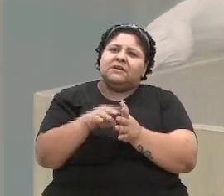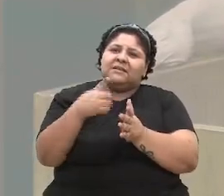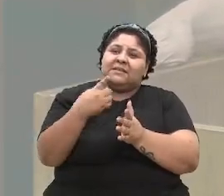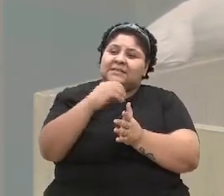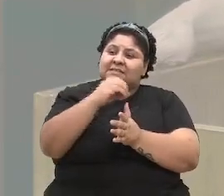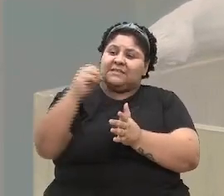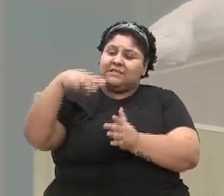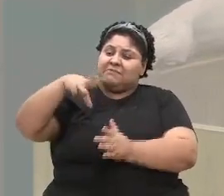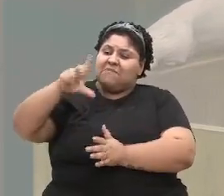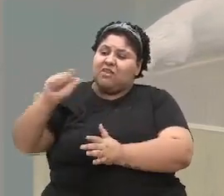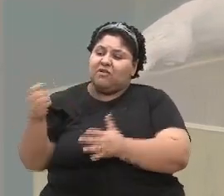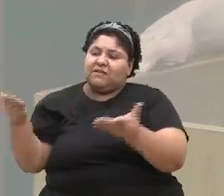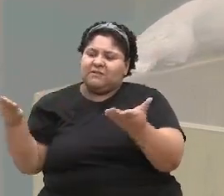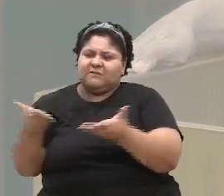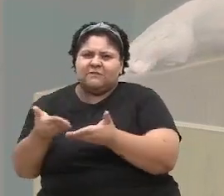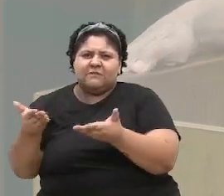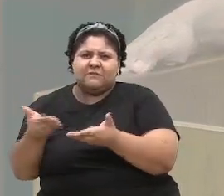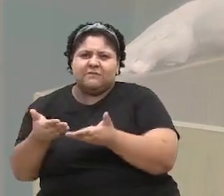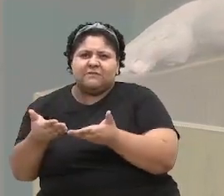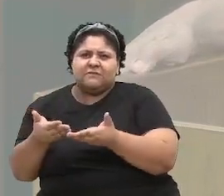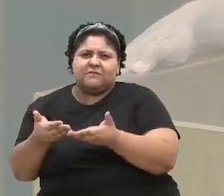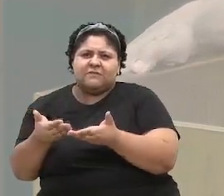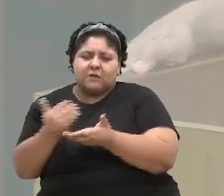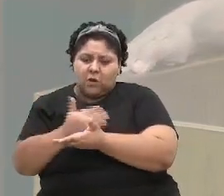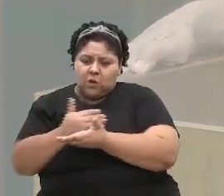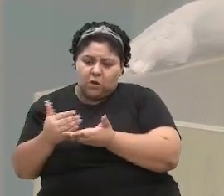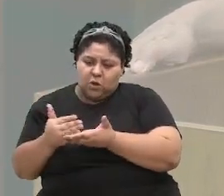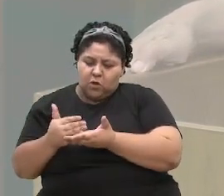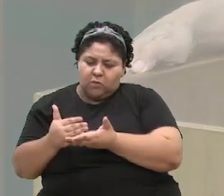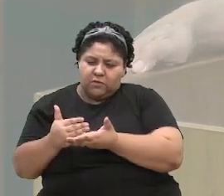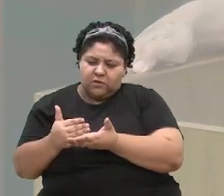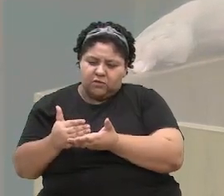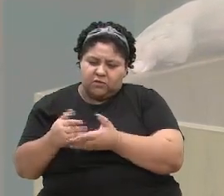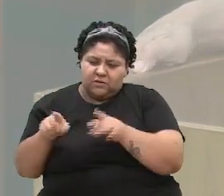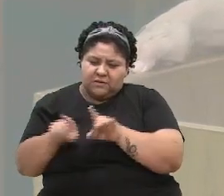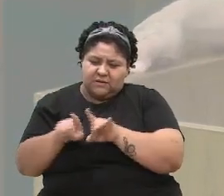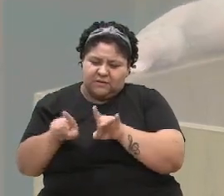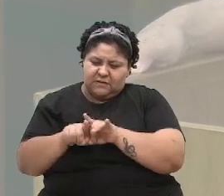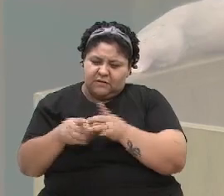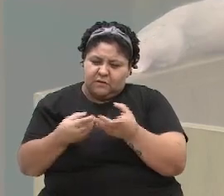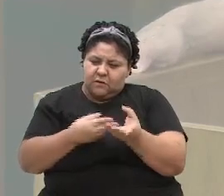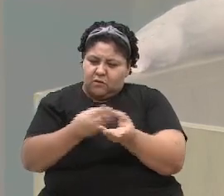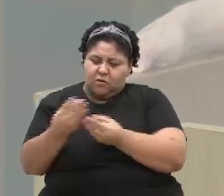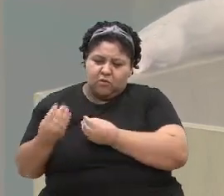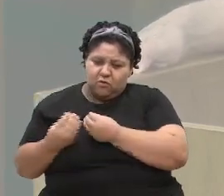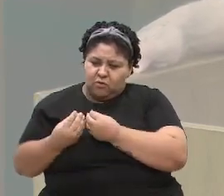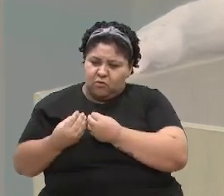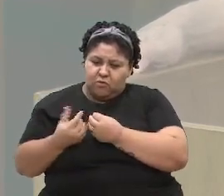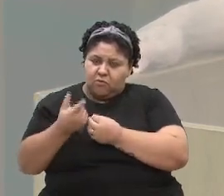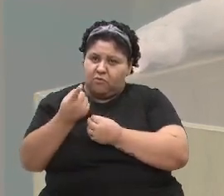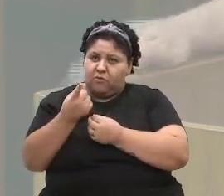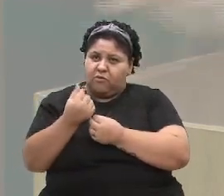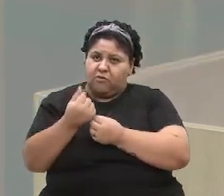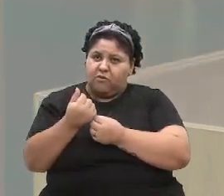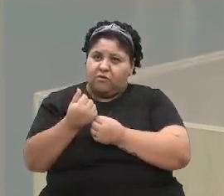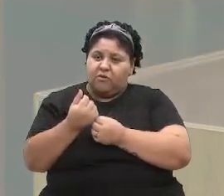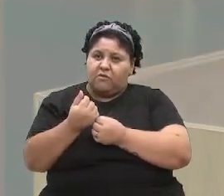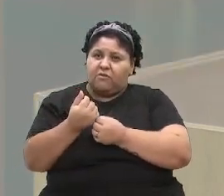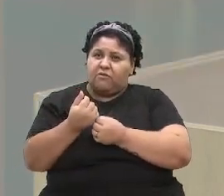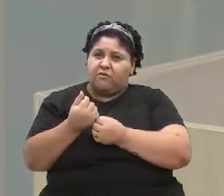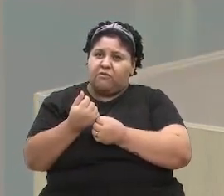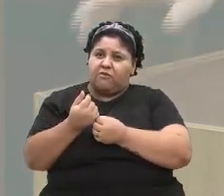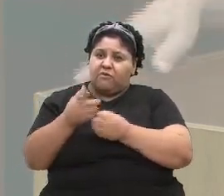milhões, agora puxou um pouco para 40. Que muito desse recurso, o Rafael falou, é